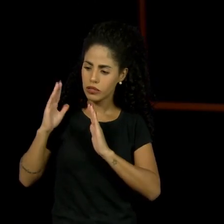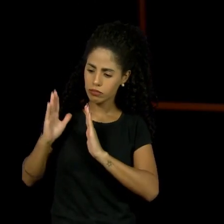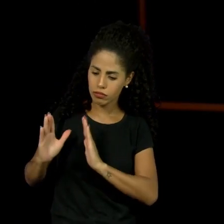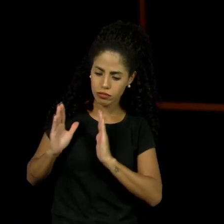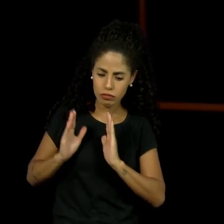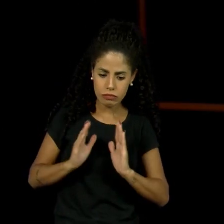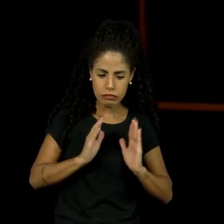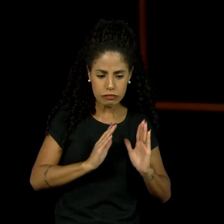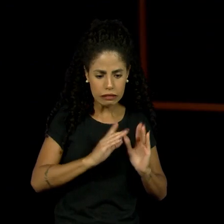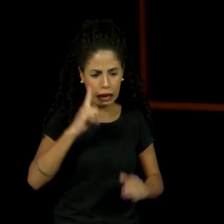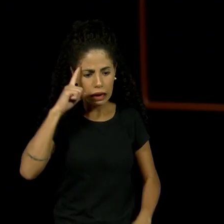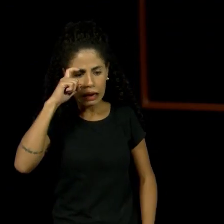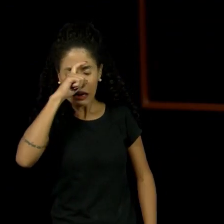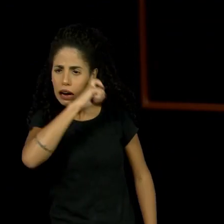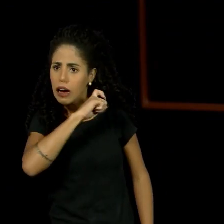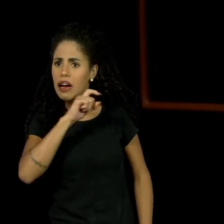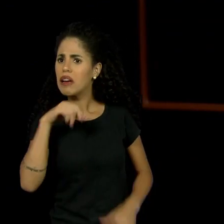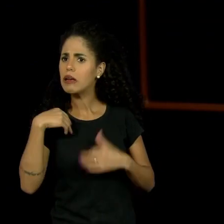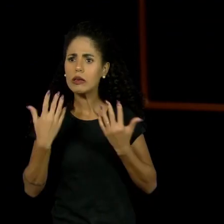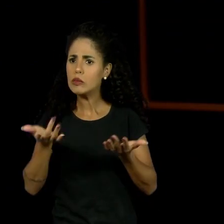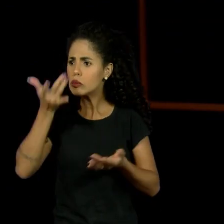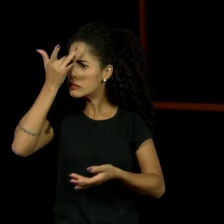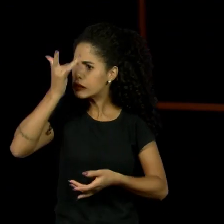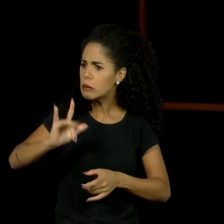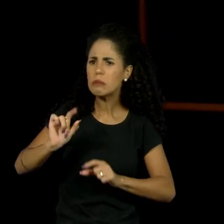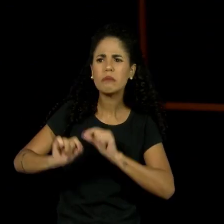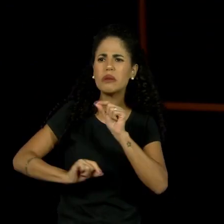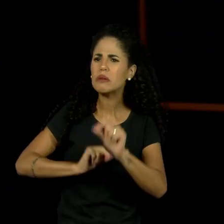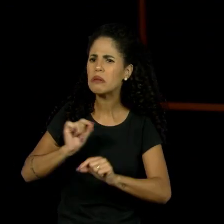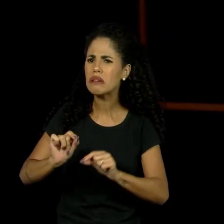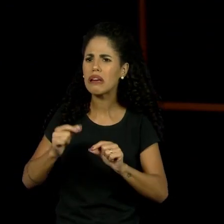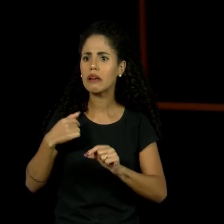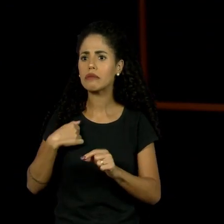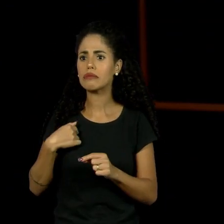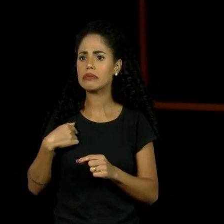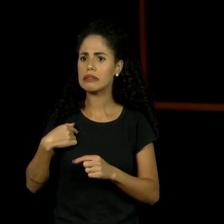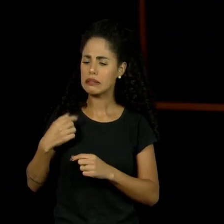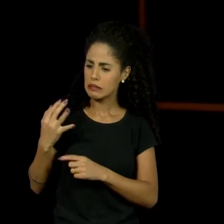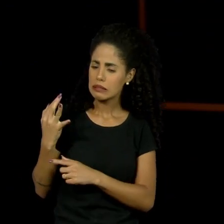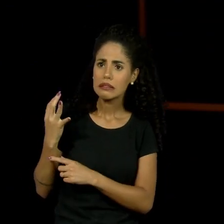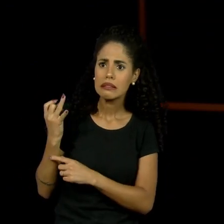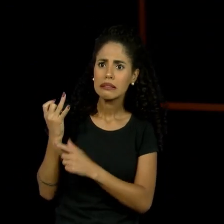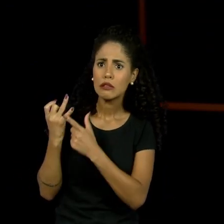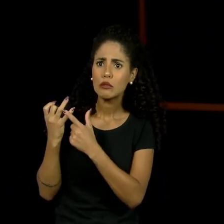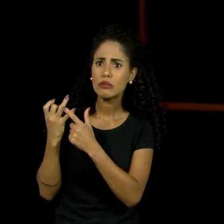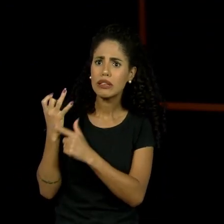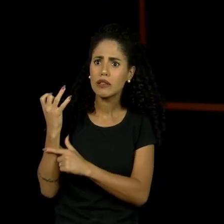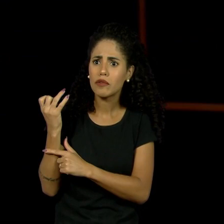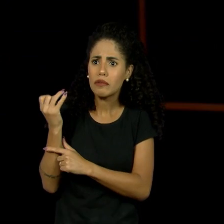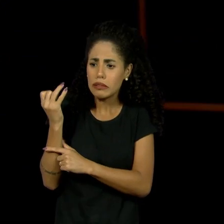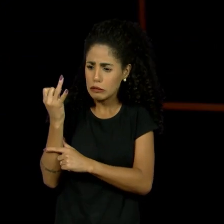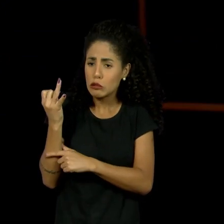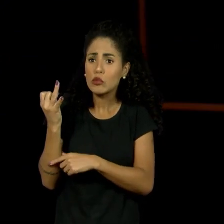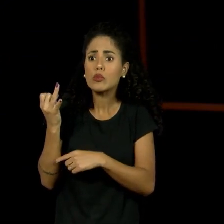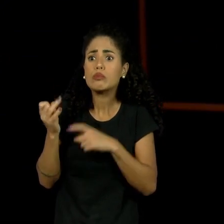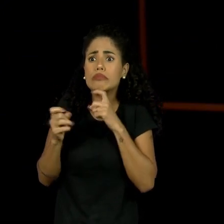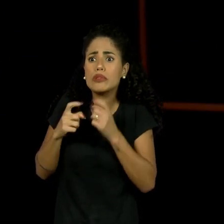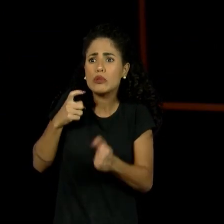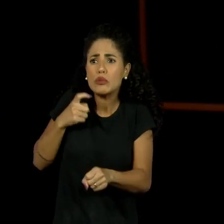processo, né, que eu não sabia o que era, não sei o que lá, eu fui travando o braço, tudo. Era